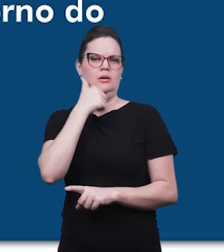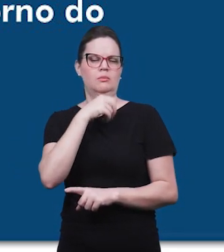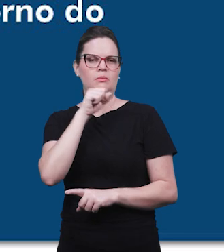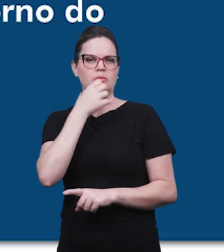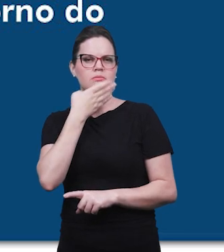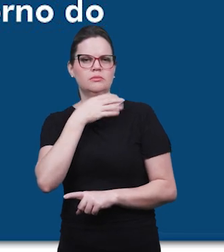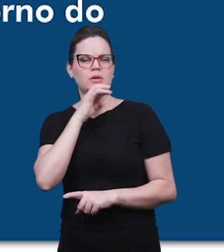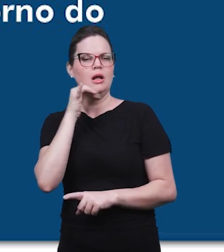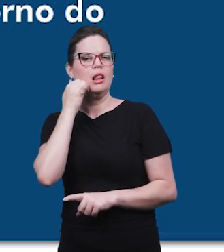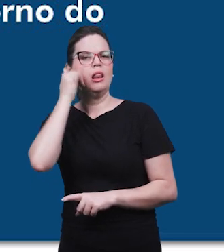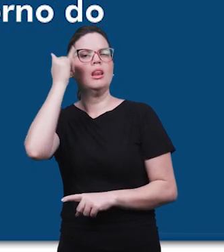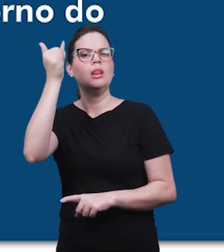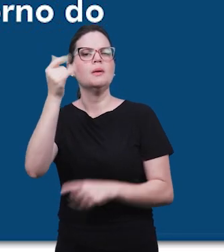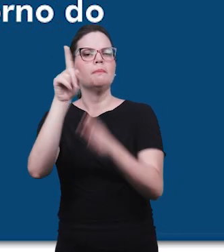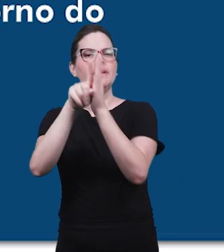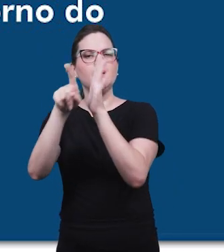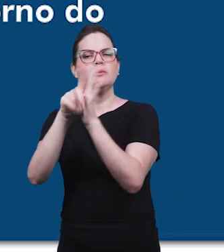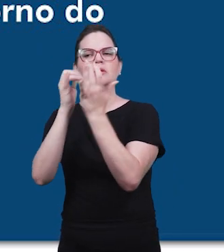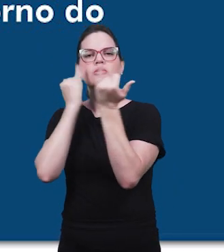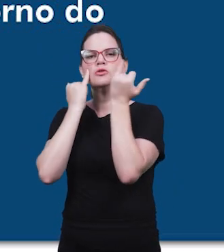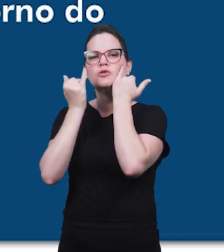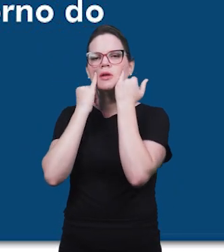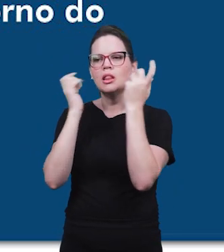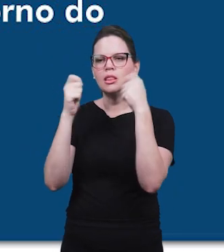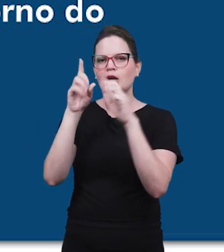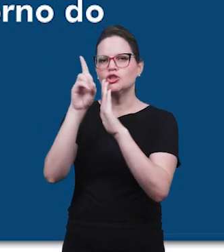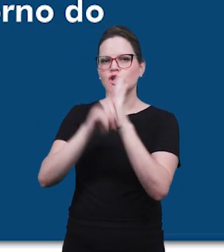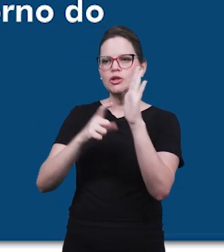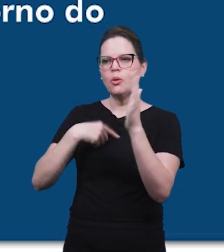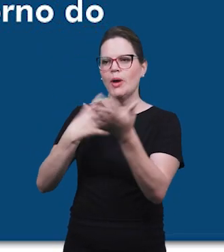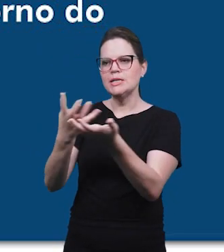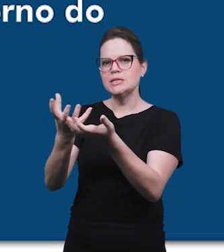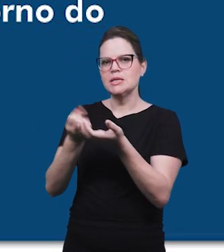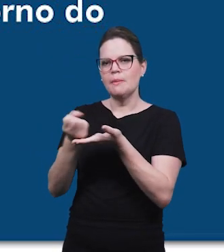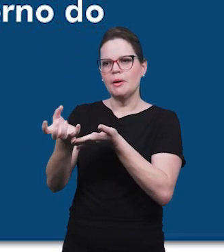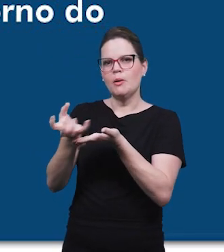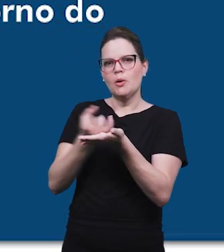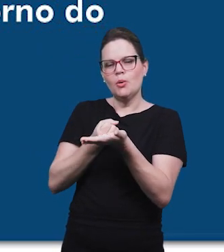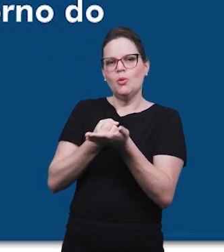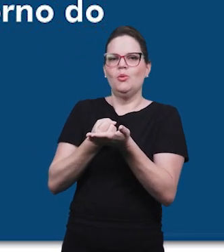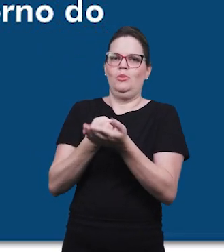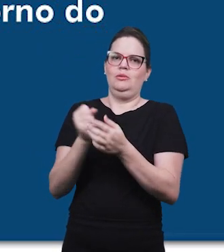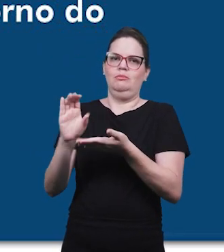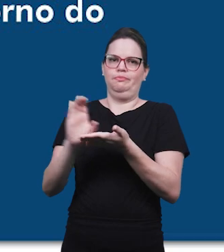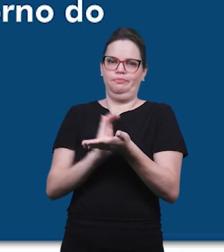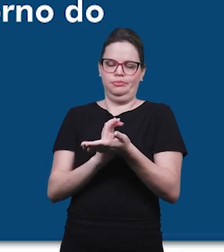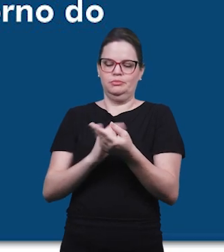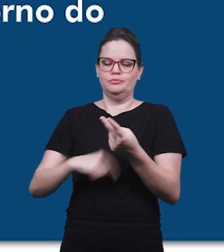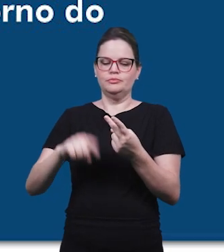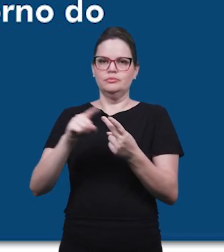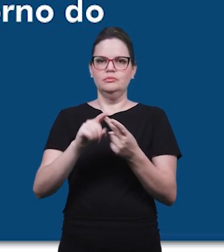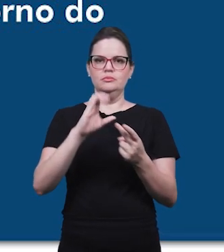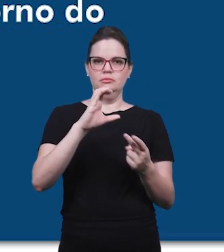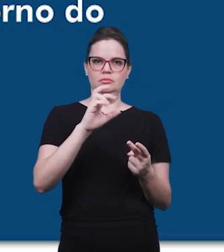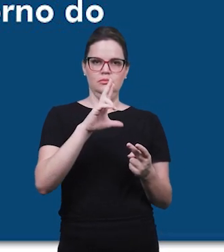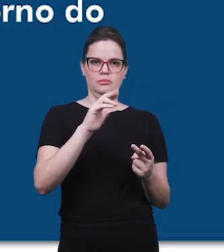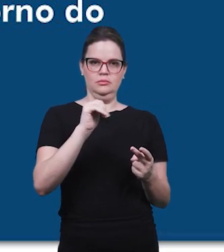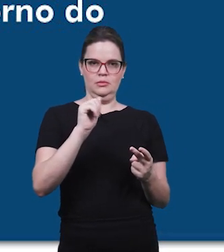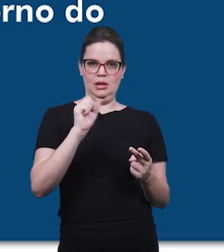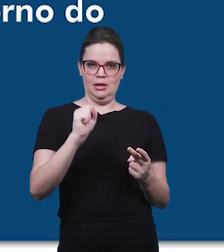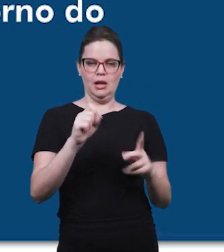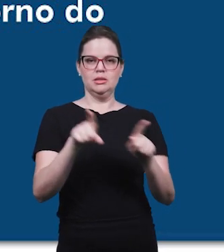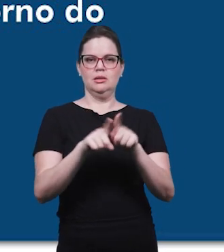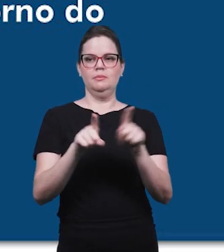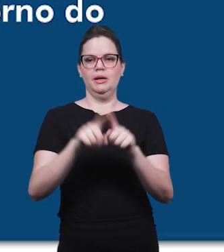se informar e saber se tem direito a receber algum auxílio. Tem os CRAS, que são Centros de Referência de Assistência